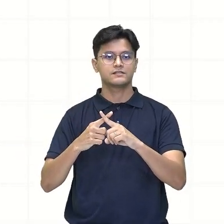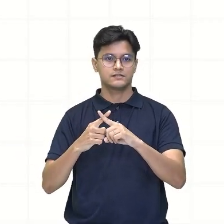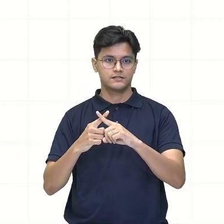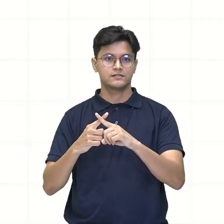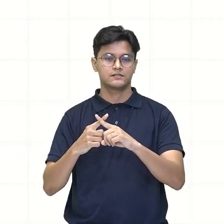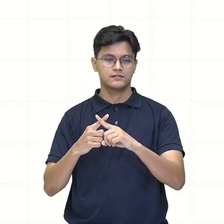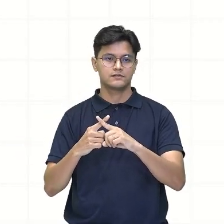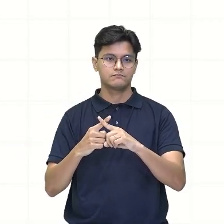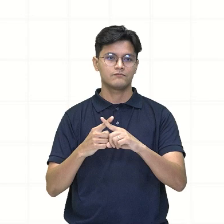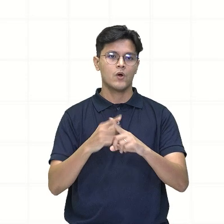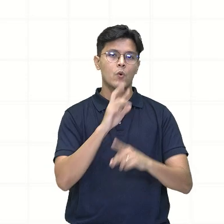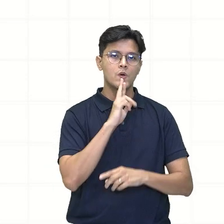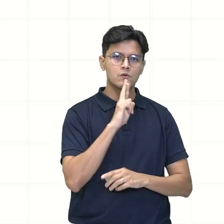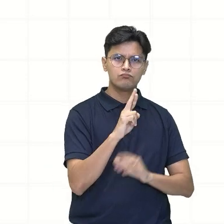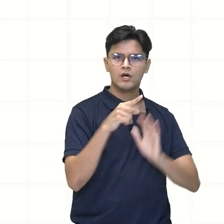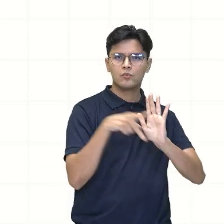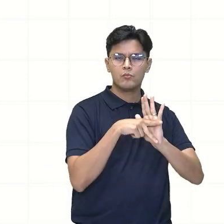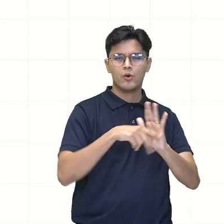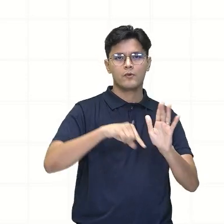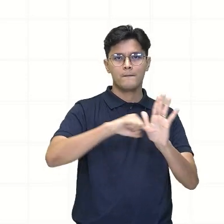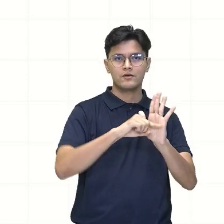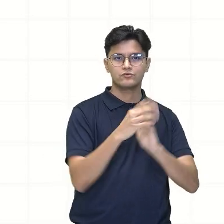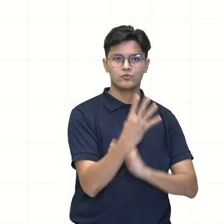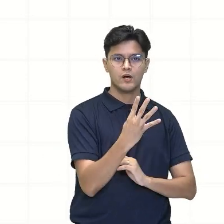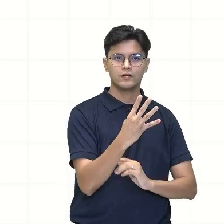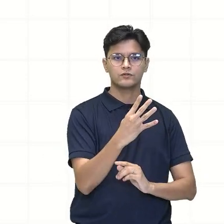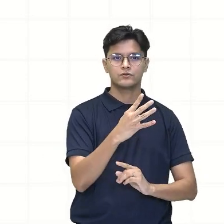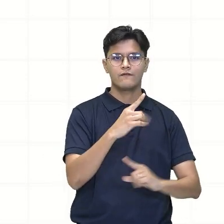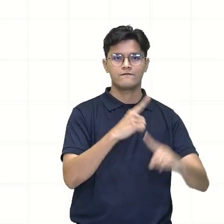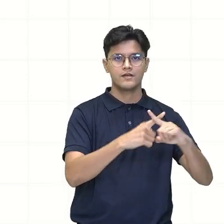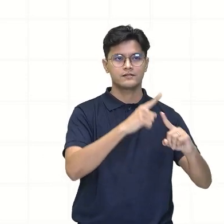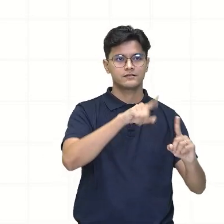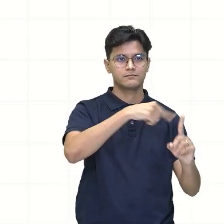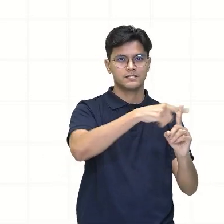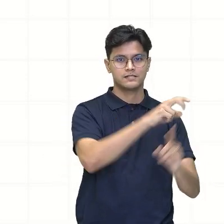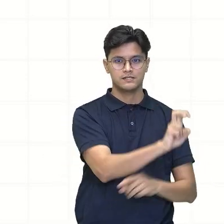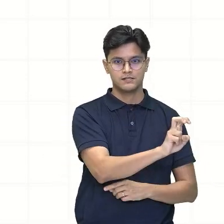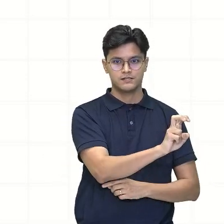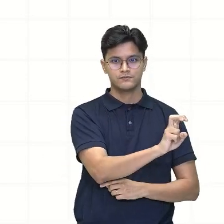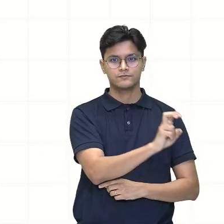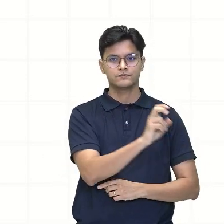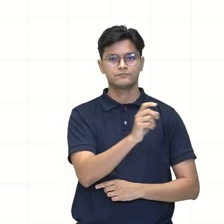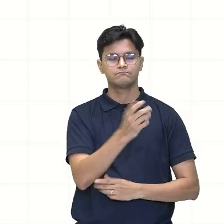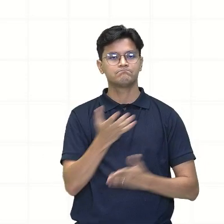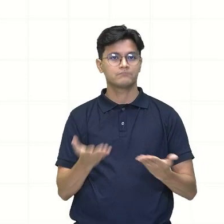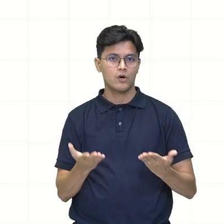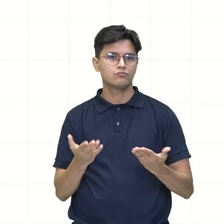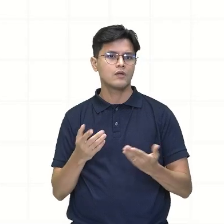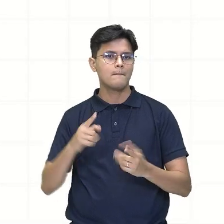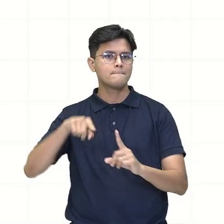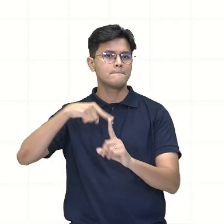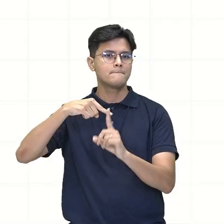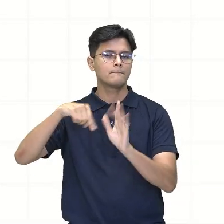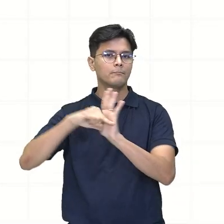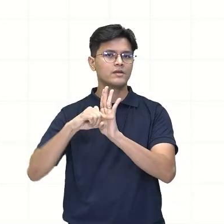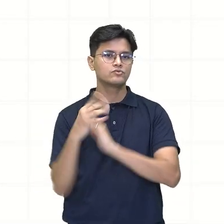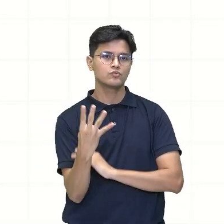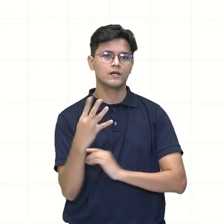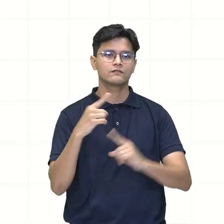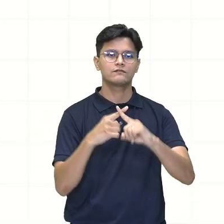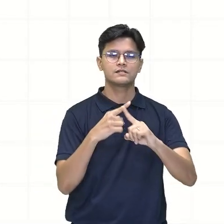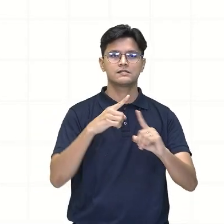vezes 5, quanto é menos 4 vezes 5? Vai dar menos, porque são sinais diferentes. 4 vezes